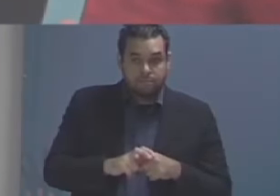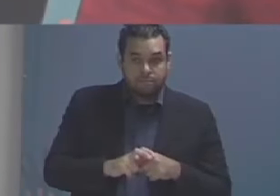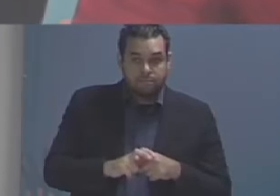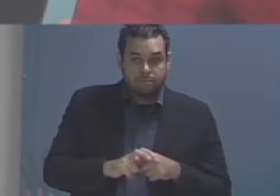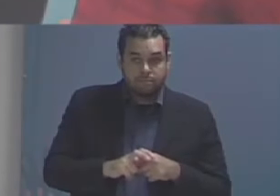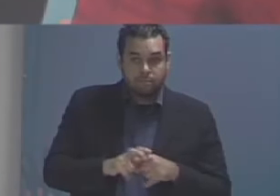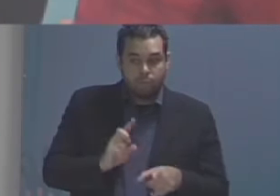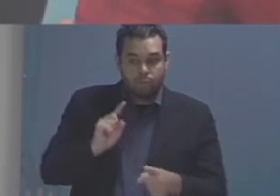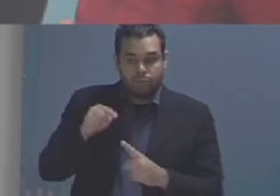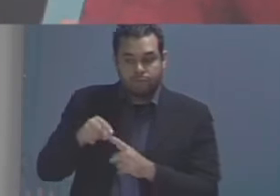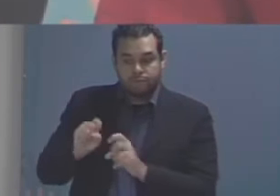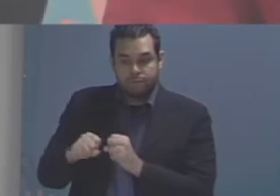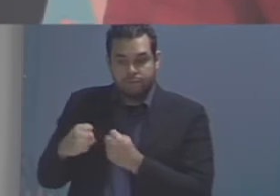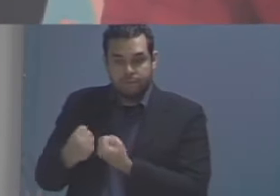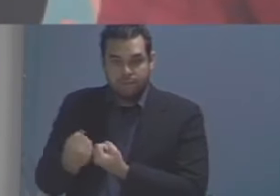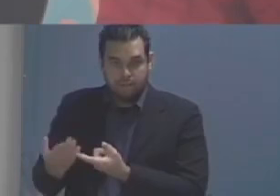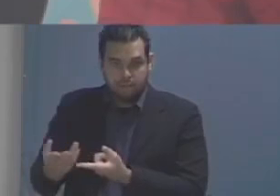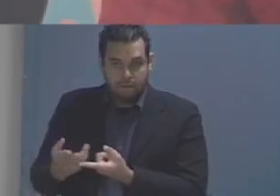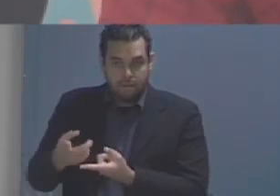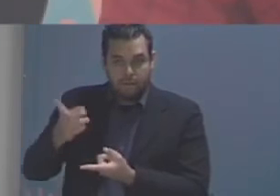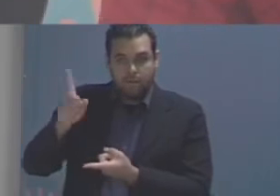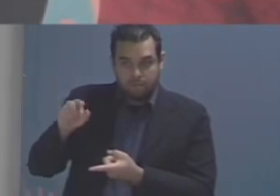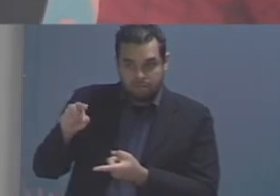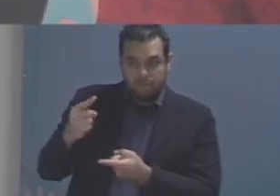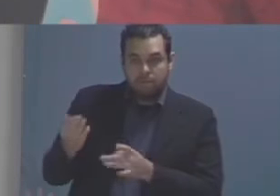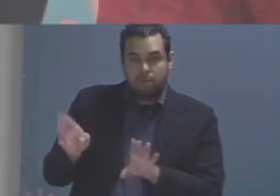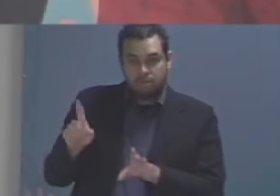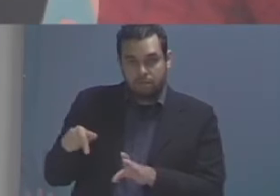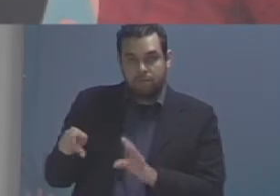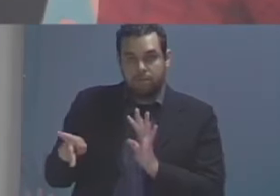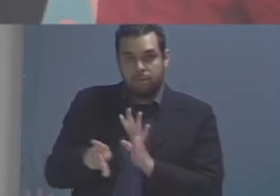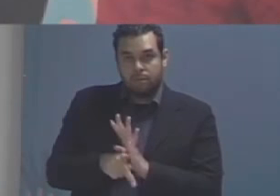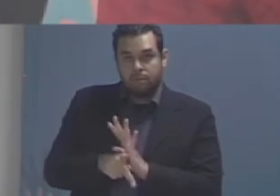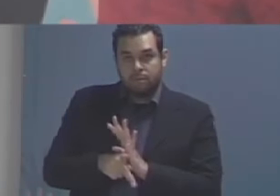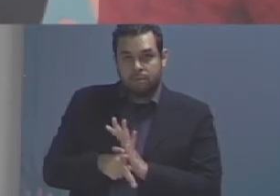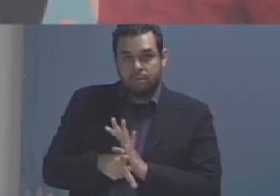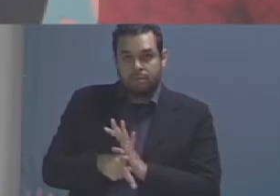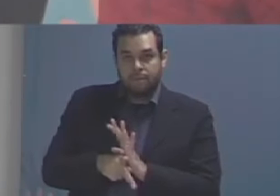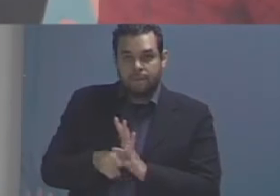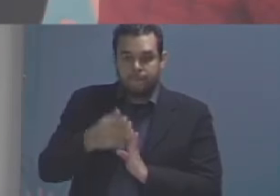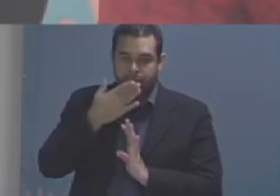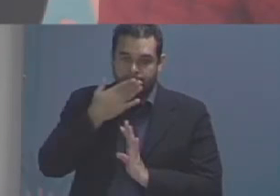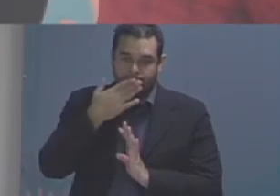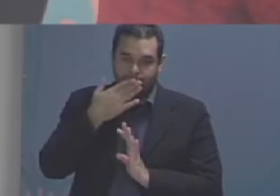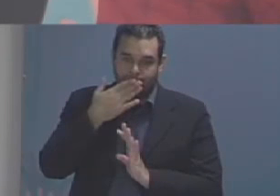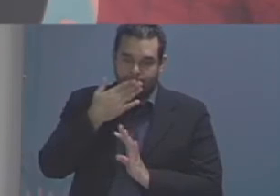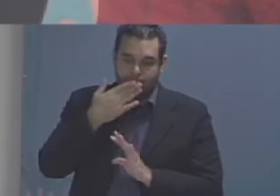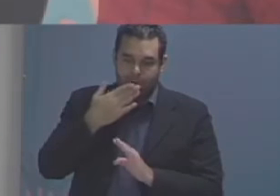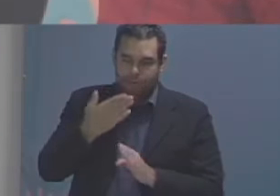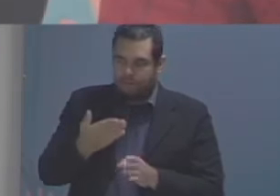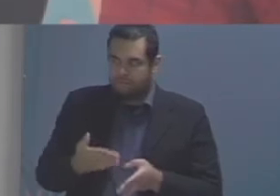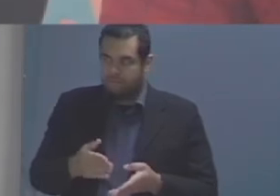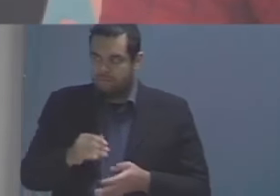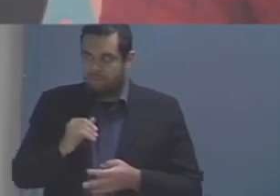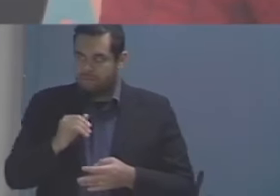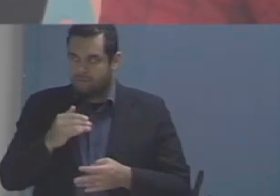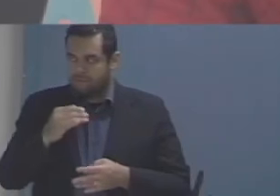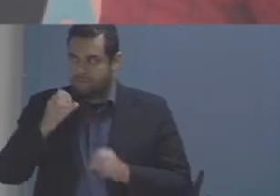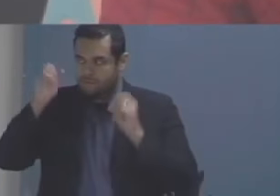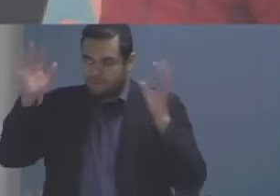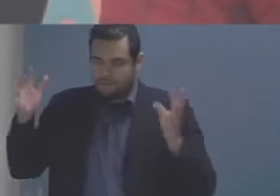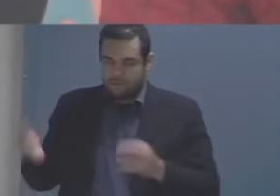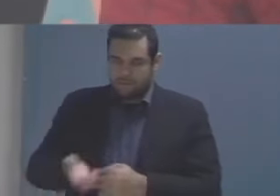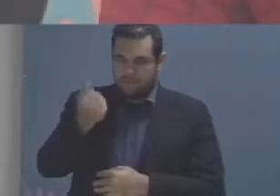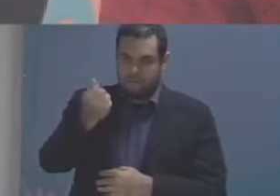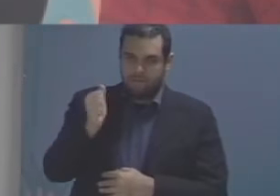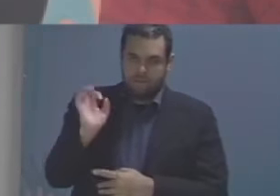rumos da sociedade. Uma delas tem sido claramente essa, a história da cura gay. Veja, quando se fala em cura gay, o projeto da cura gay não